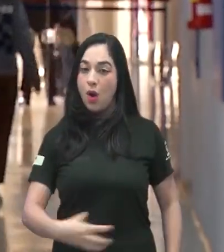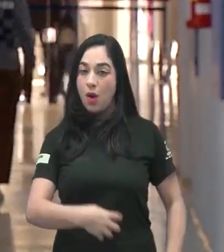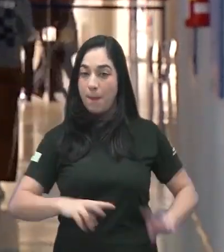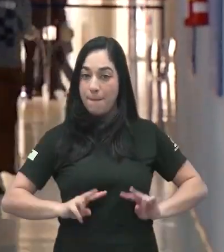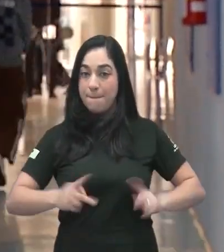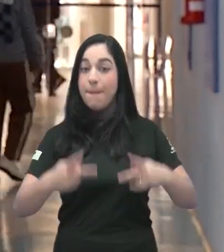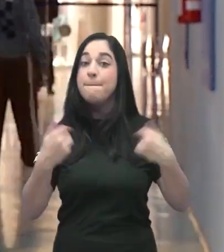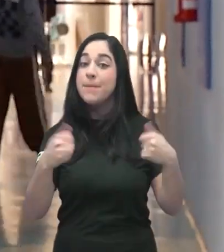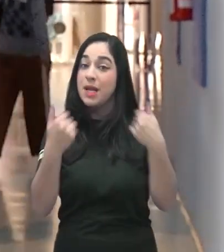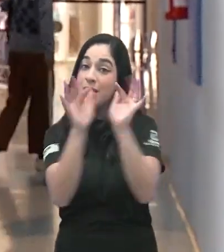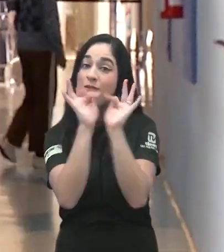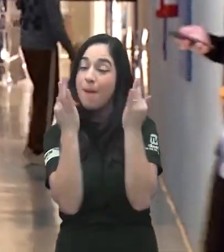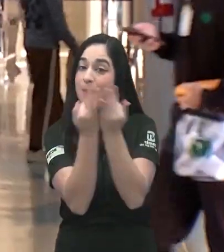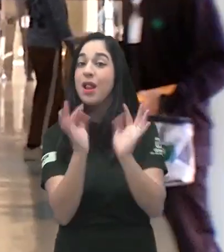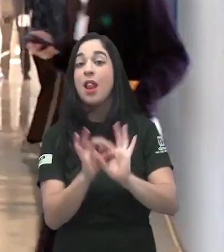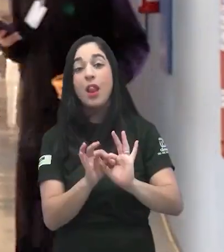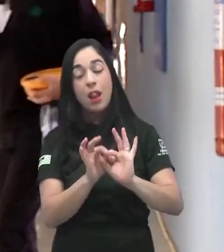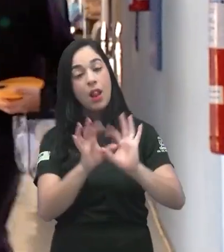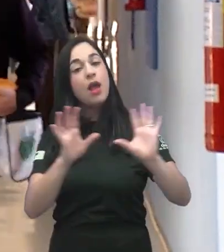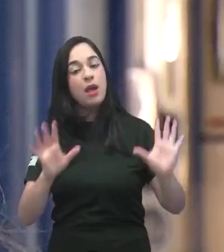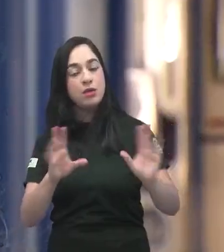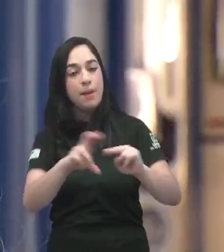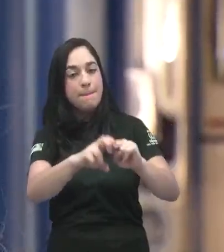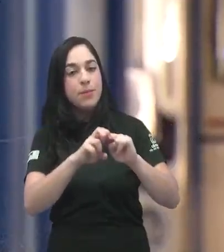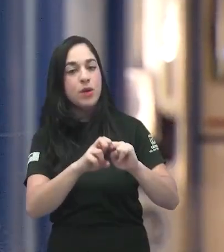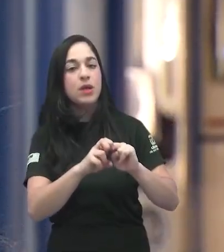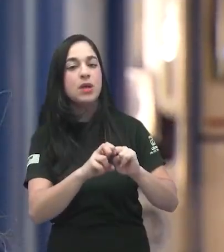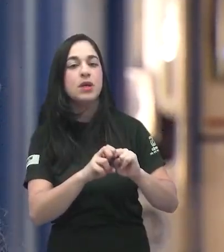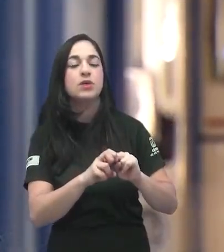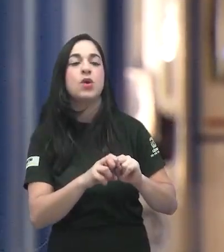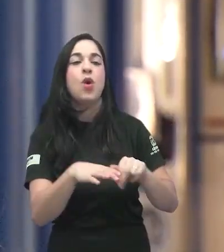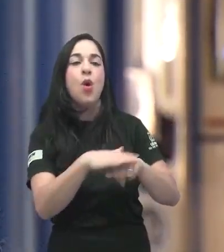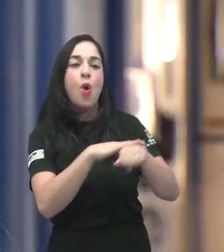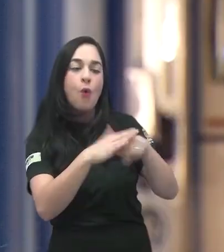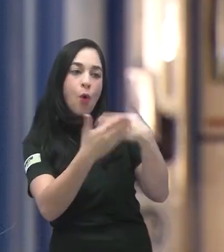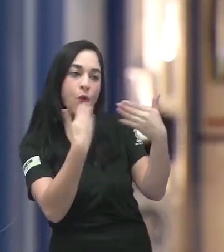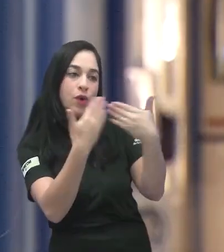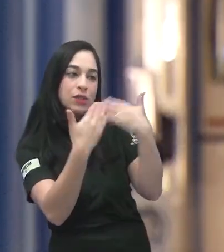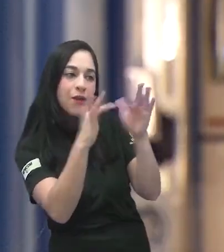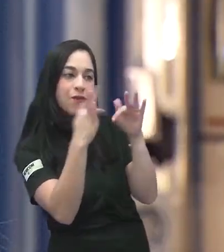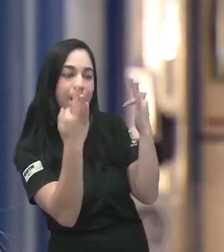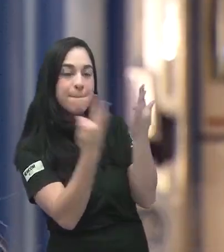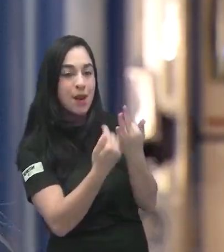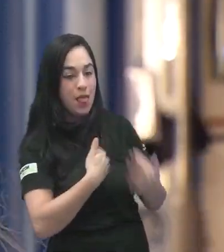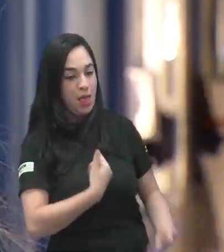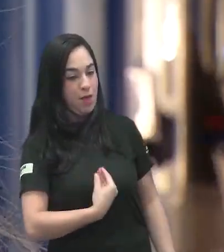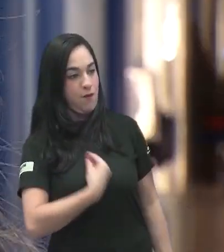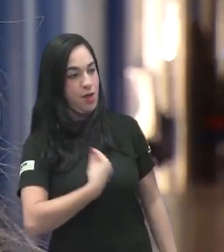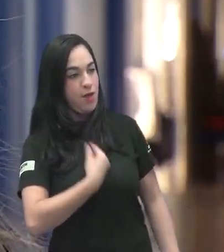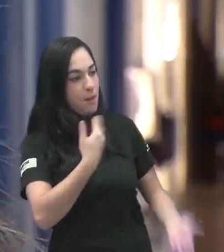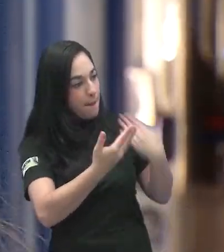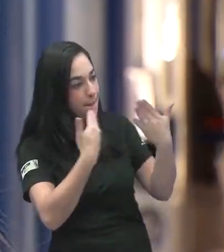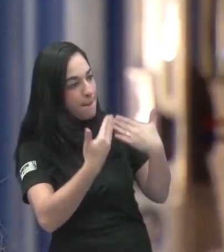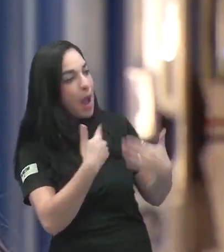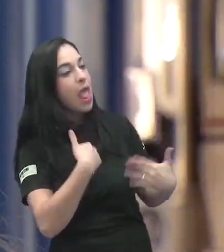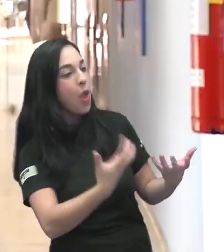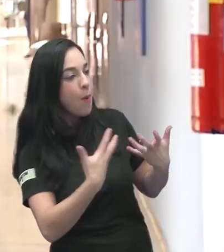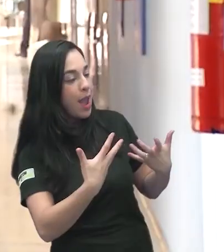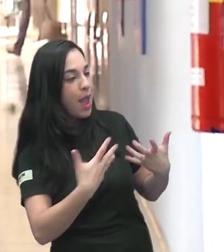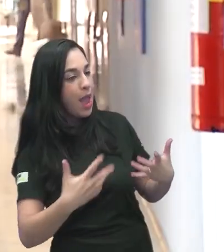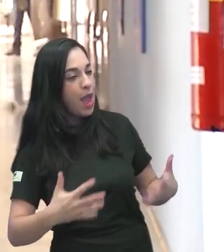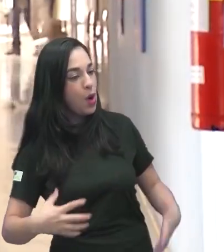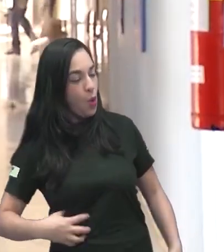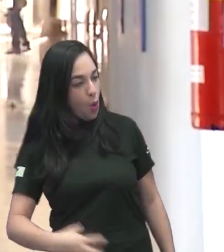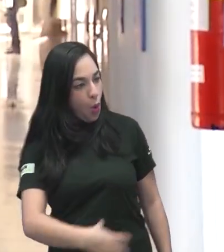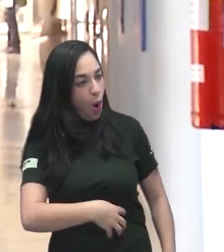só acontece com a autorização da família. Por isso, conversar com os parentes sobre esse desejo ainda em vida